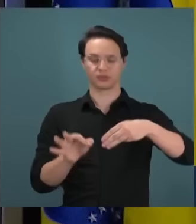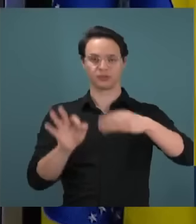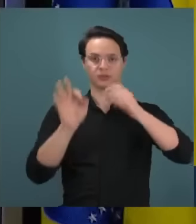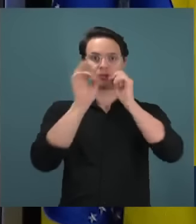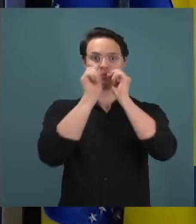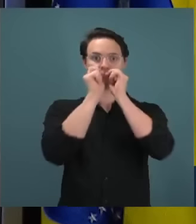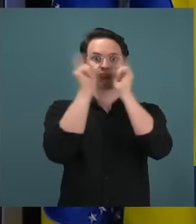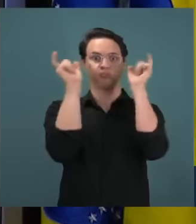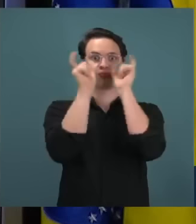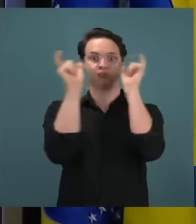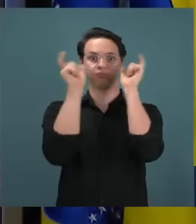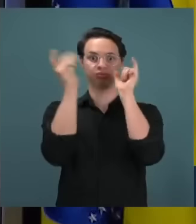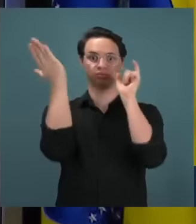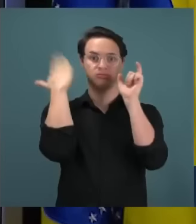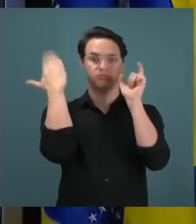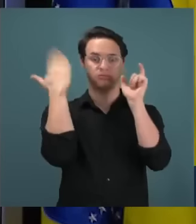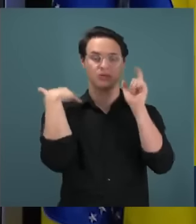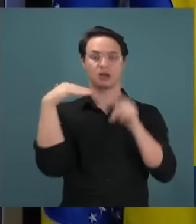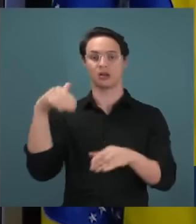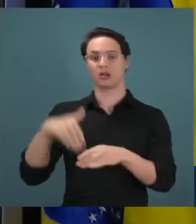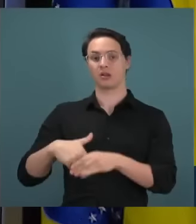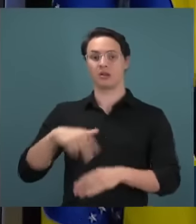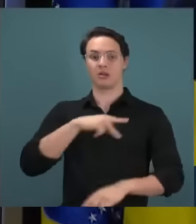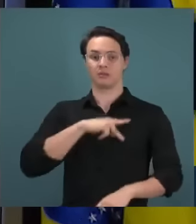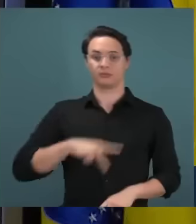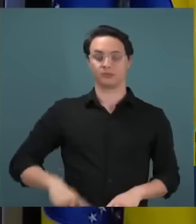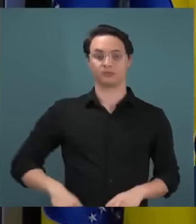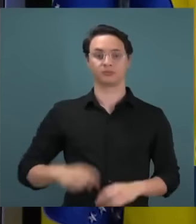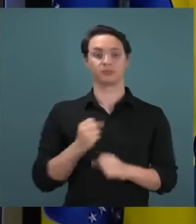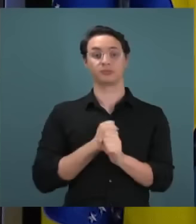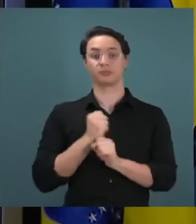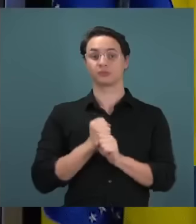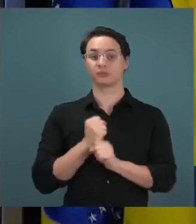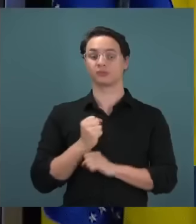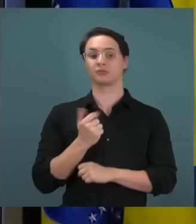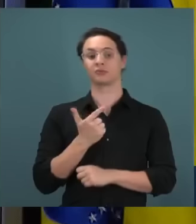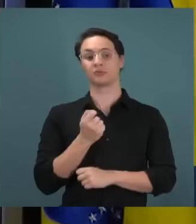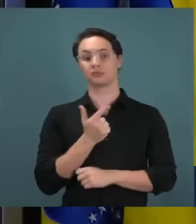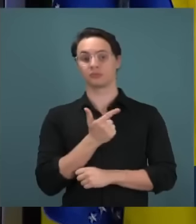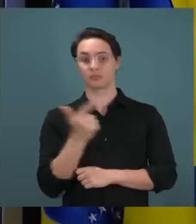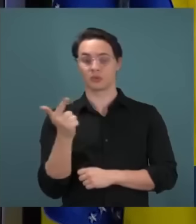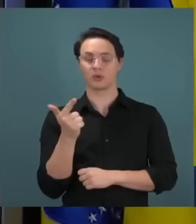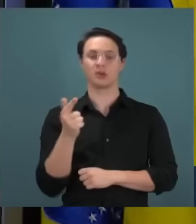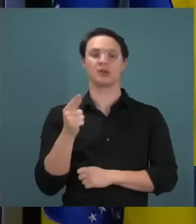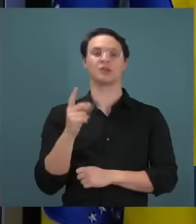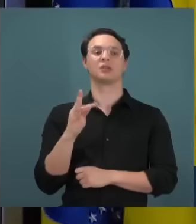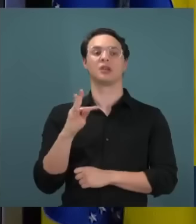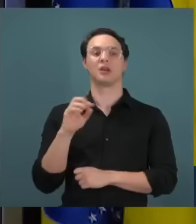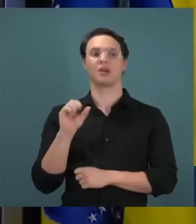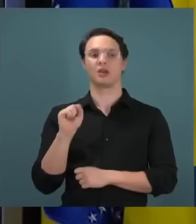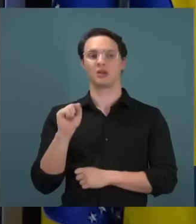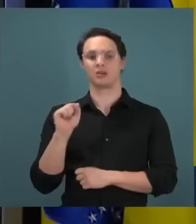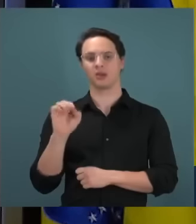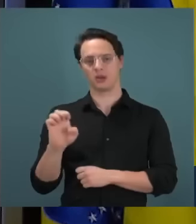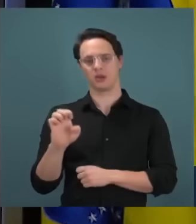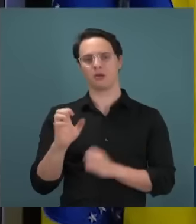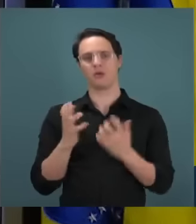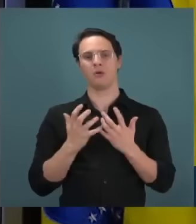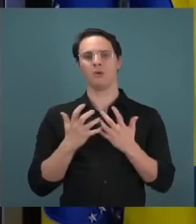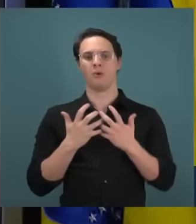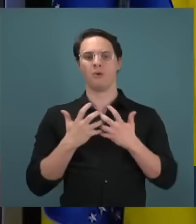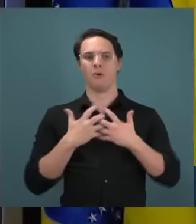alarmantes durante as eleições presidenciais de 2022, em que o TSE funcionou como um verdadeiro